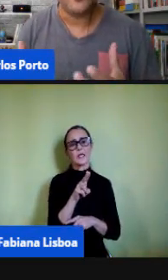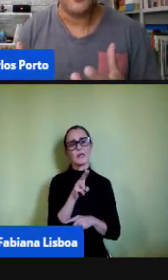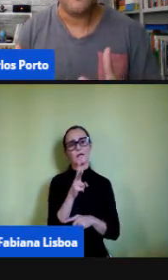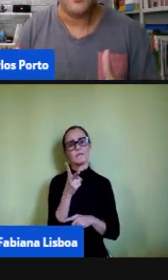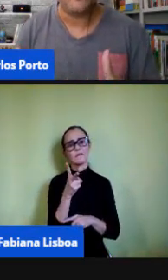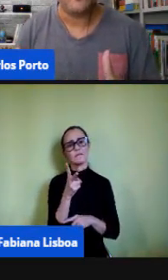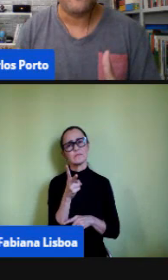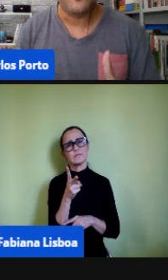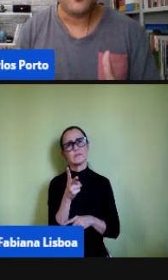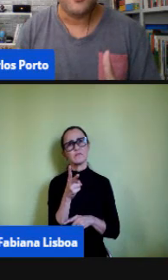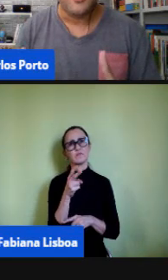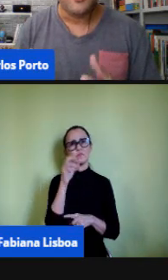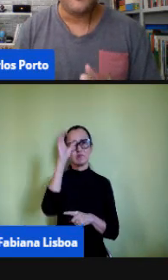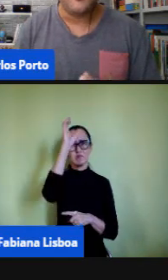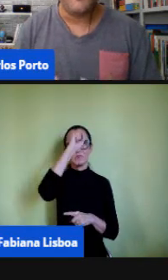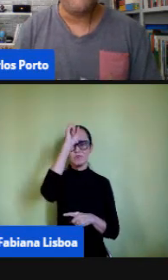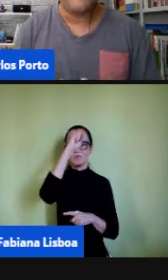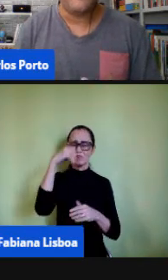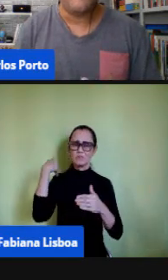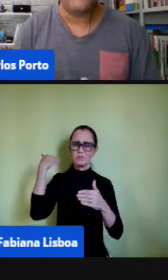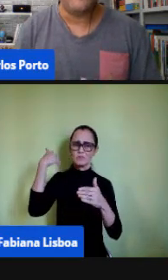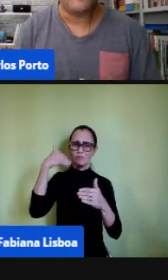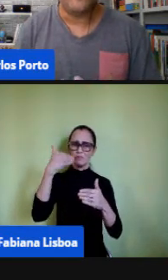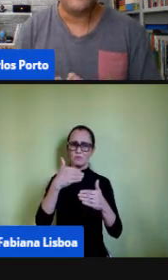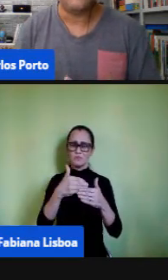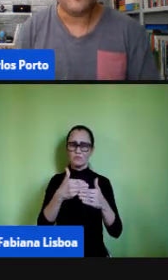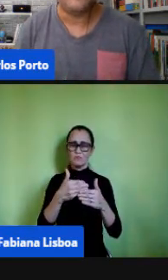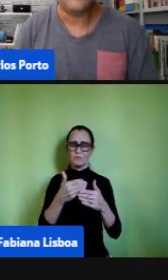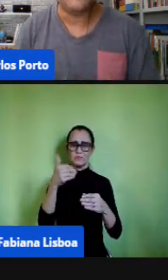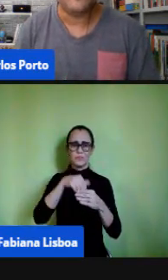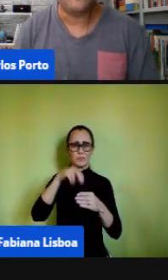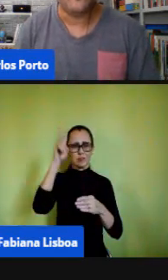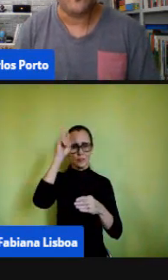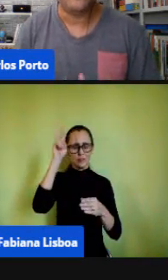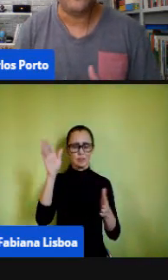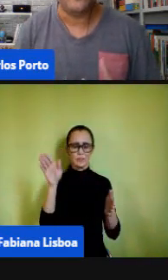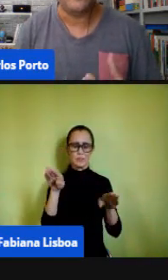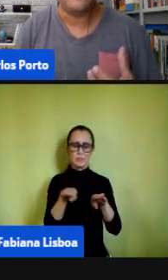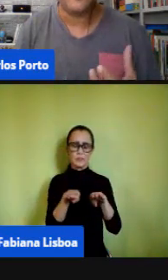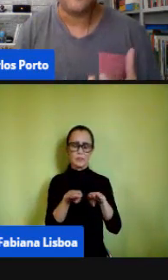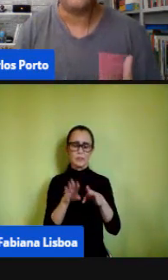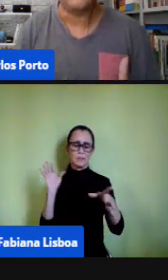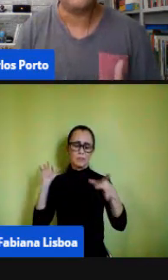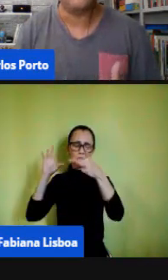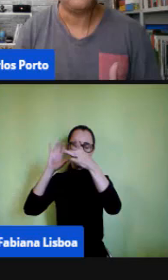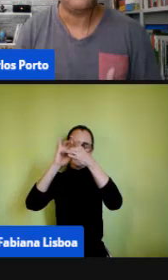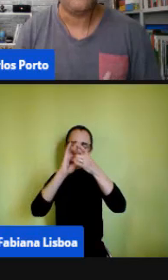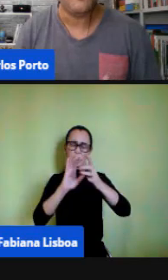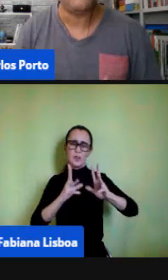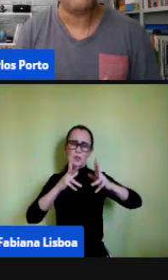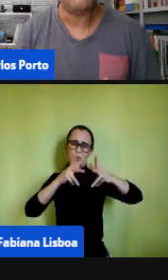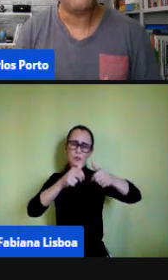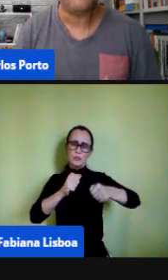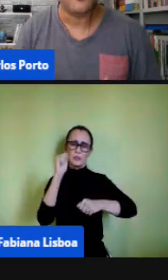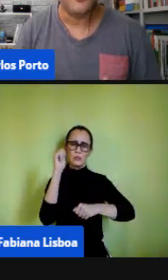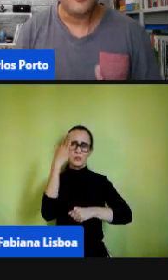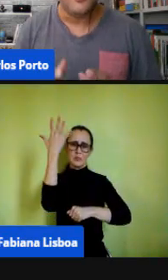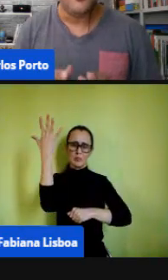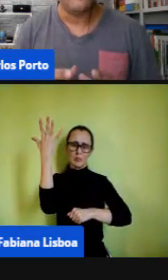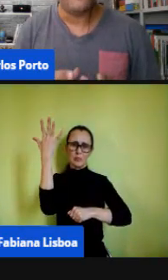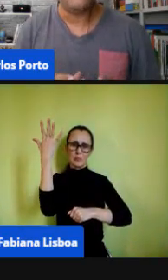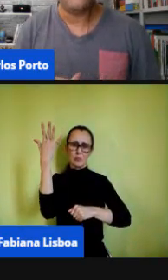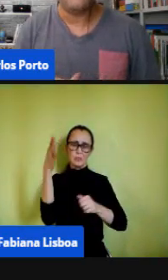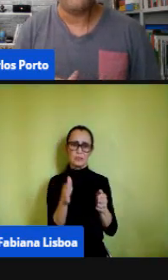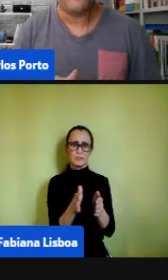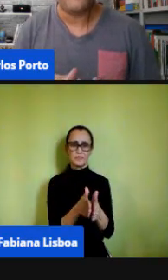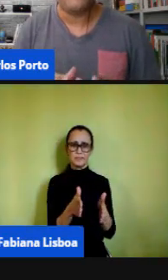produzidos historicamente, e também fazemos uma contextualização com tudo que está acontecendo nesse momento. E